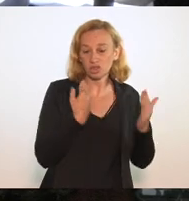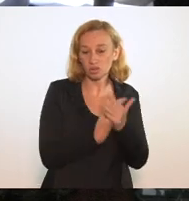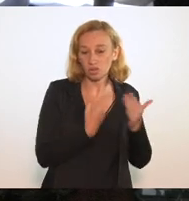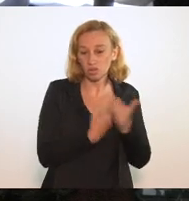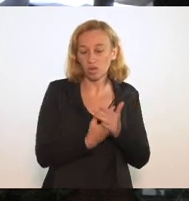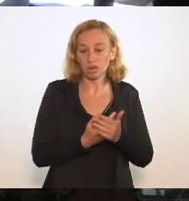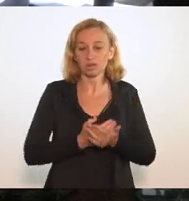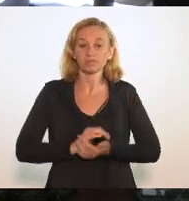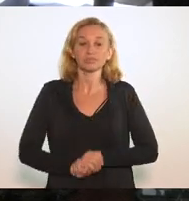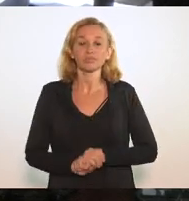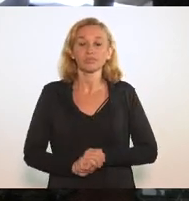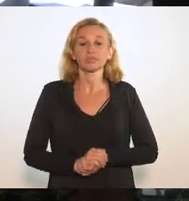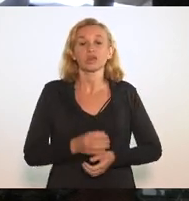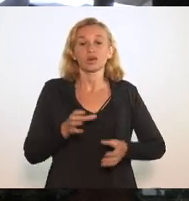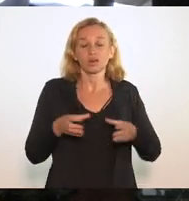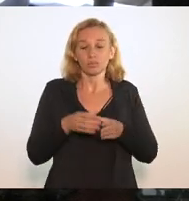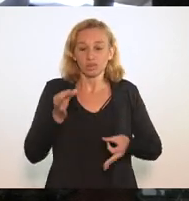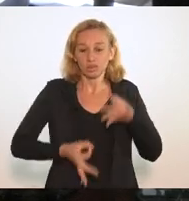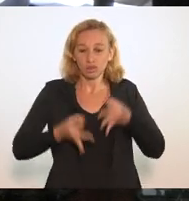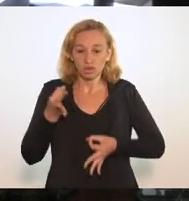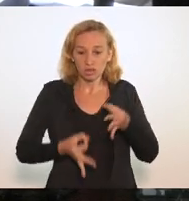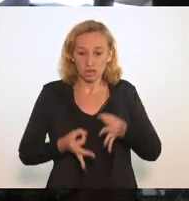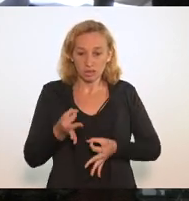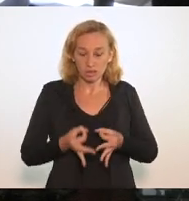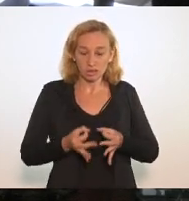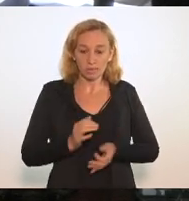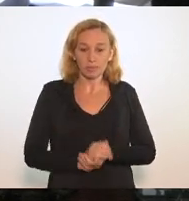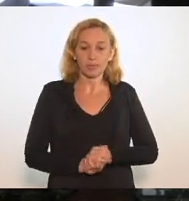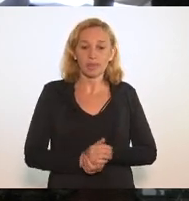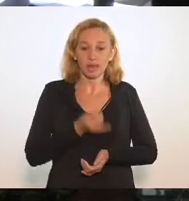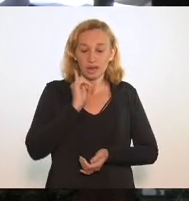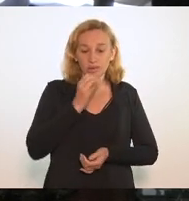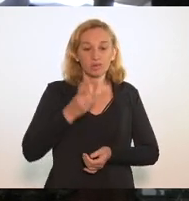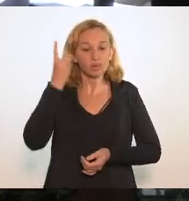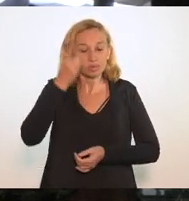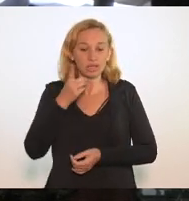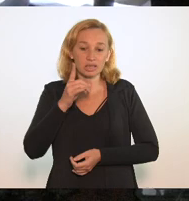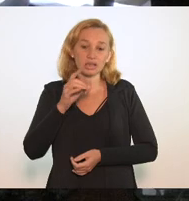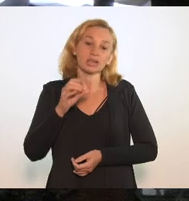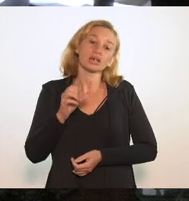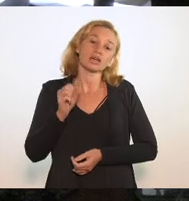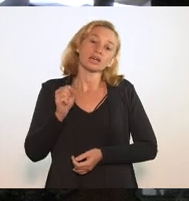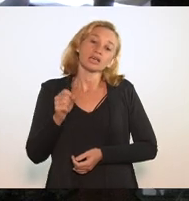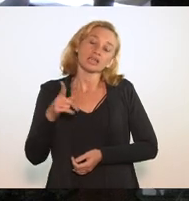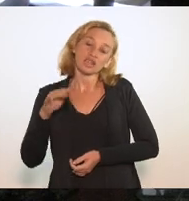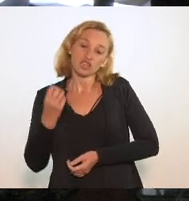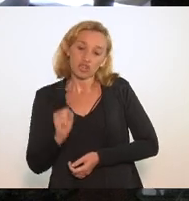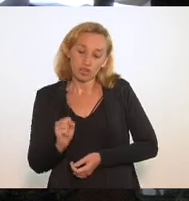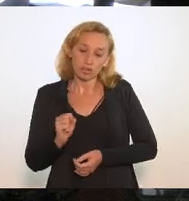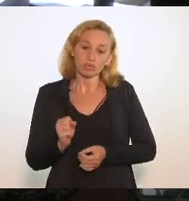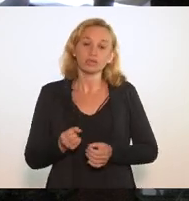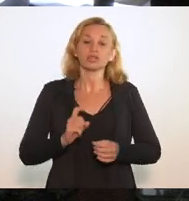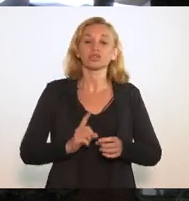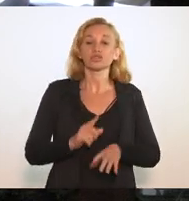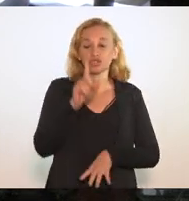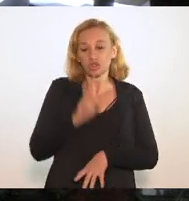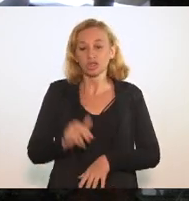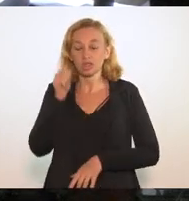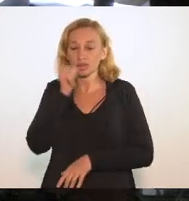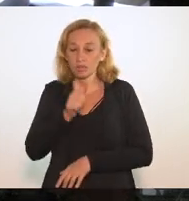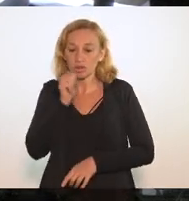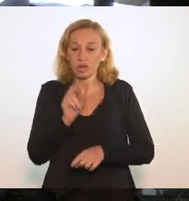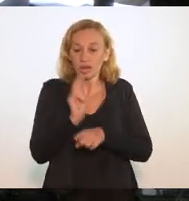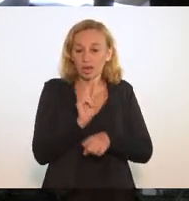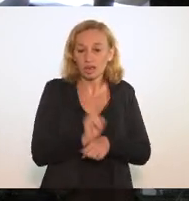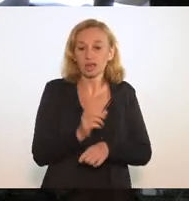indireta. Parecer da Comissão de Constituição e Justiça pela juridicidade. Relator, deputado doutor Serginho. Pendente de pareceres das comissões de Defesa do Direito da Mulher, de